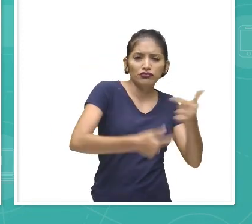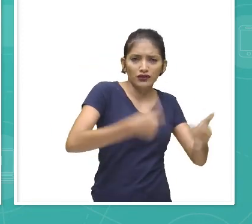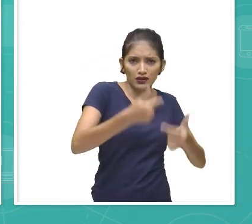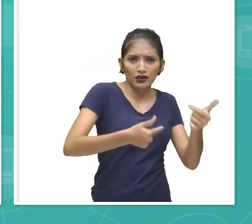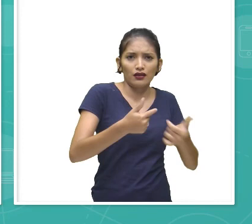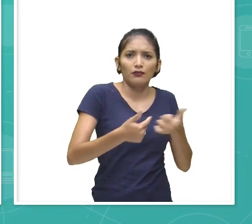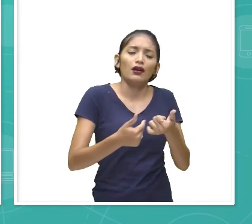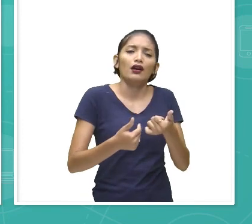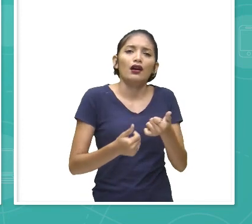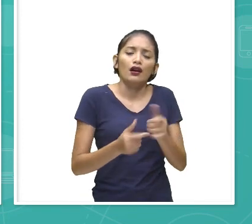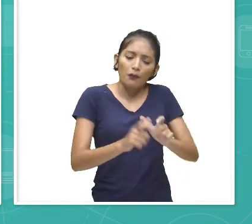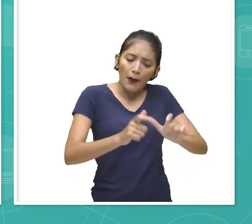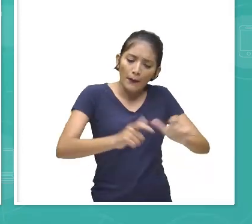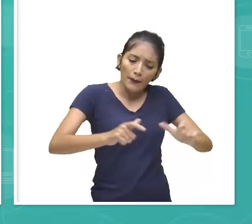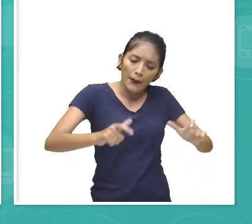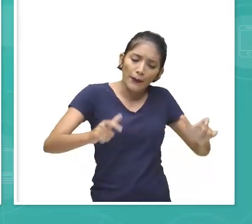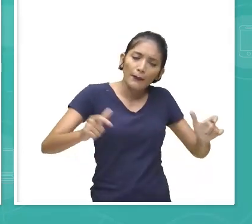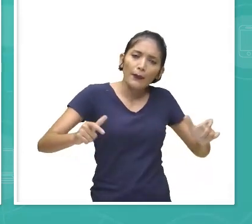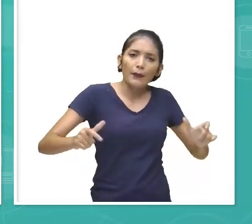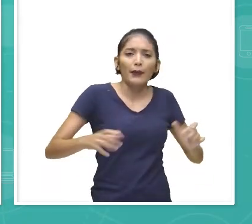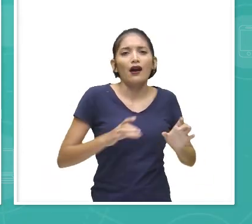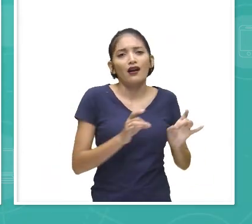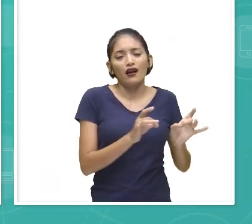tráfico negreiro, que movimentou